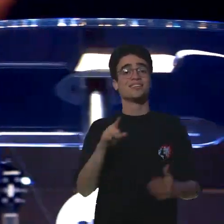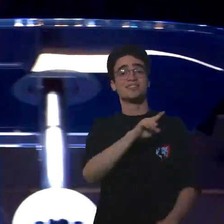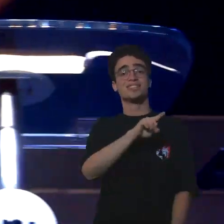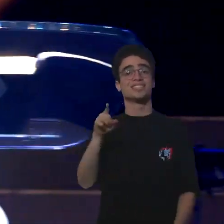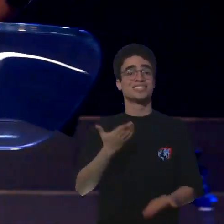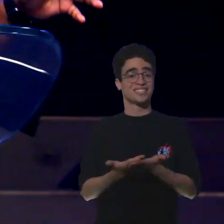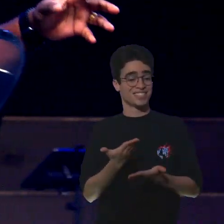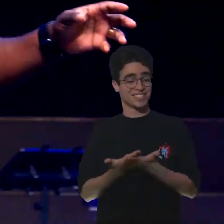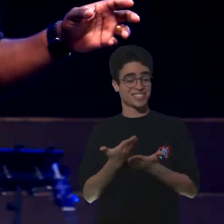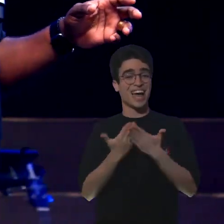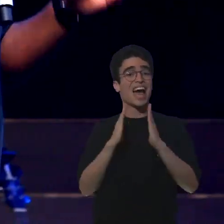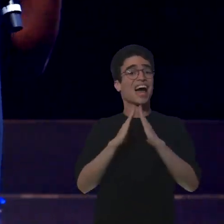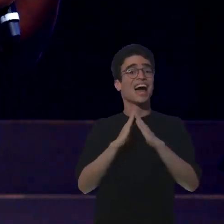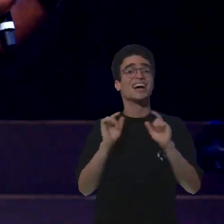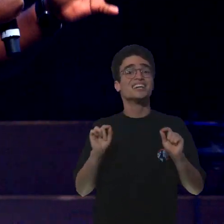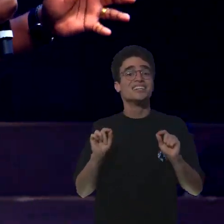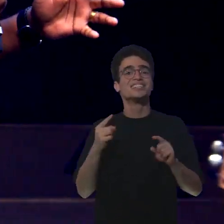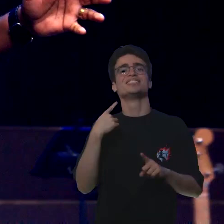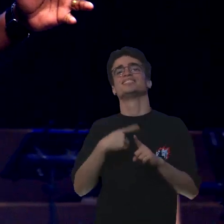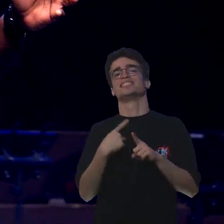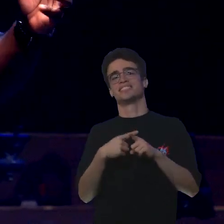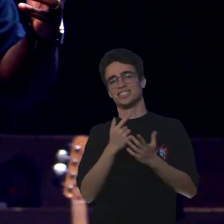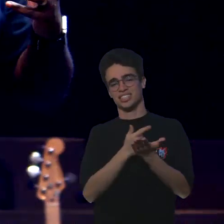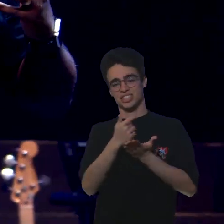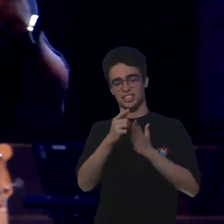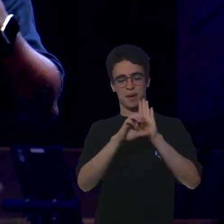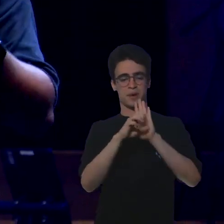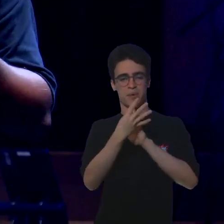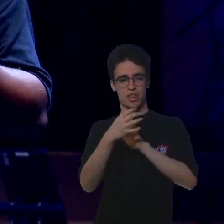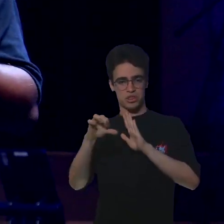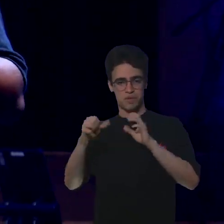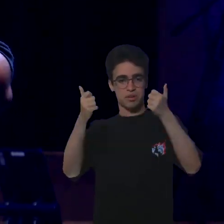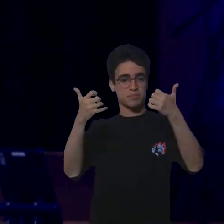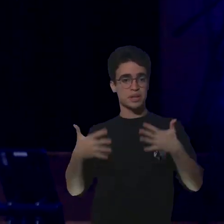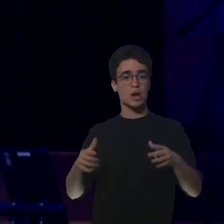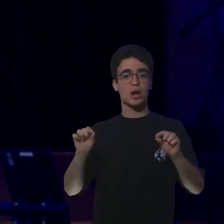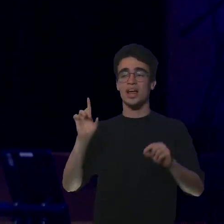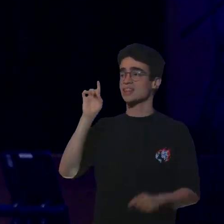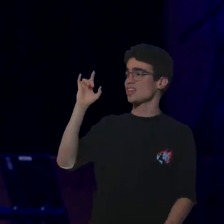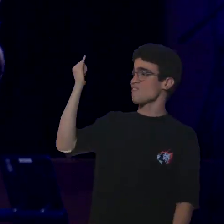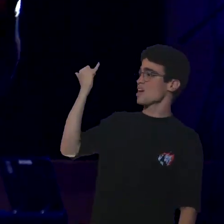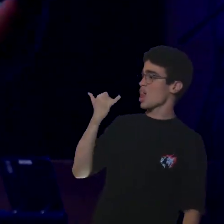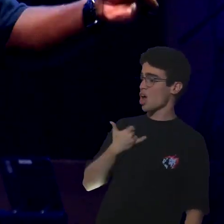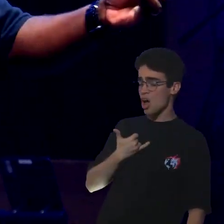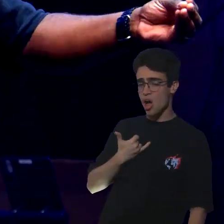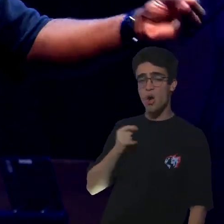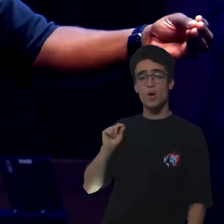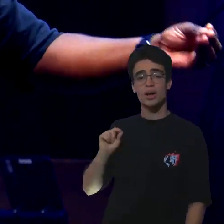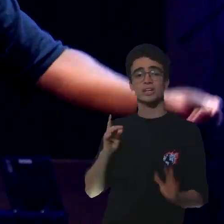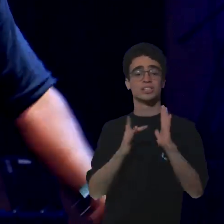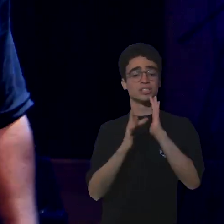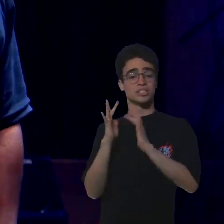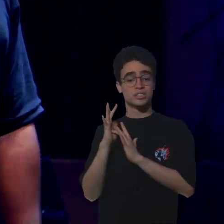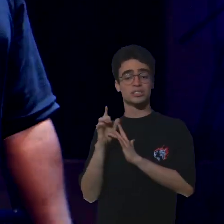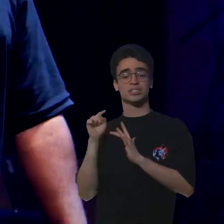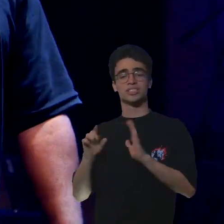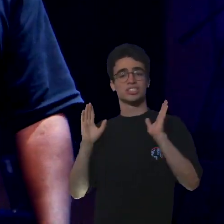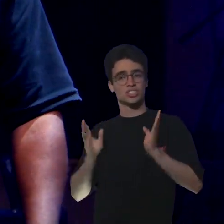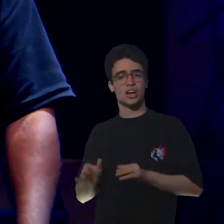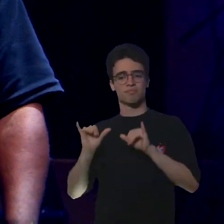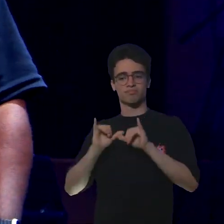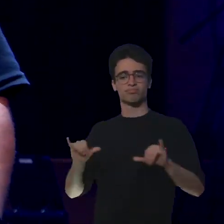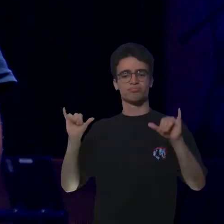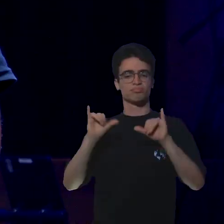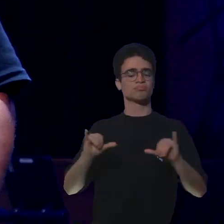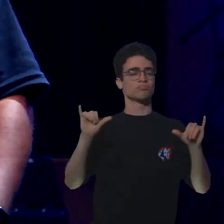vocês, porque lá, em Gênesis 49, o Senhor falou comigo que Jesus estava sendo anunciado através de uma